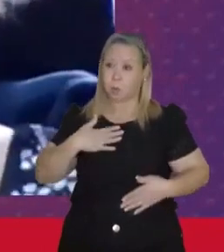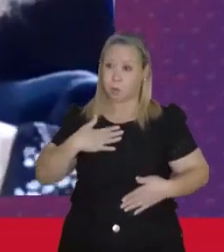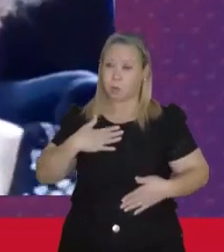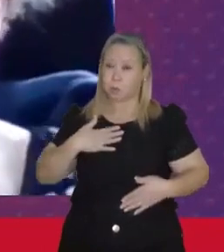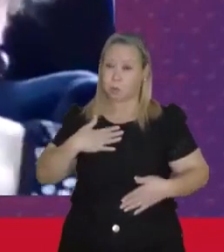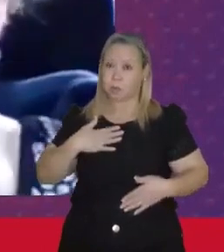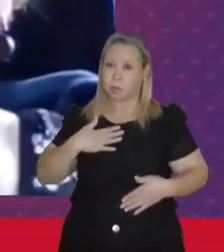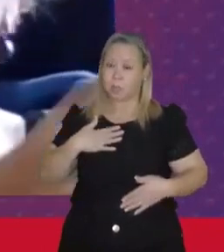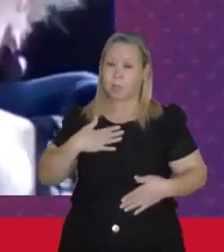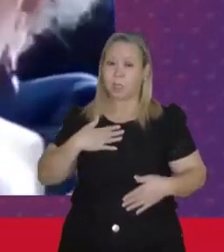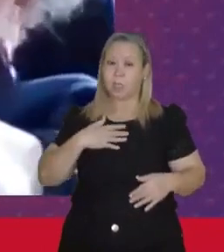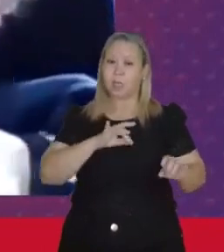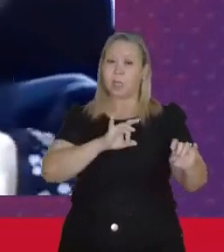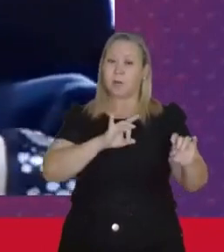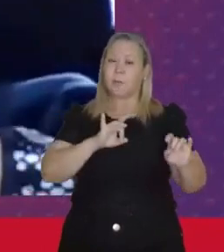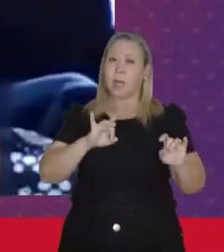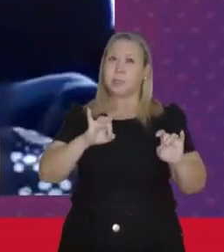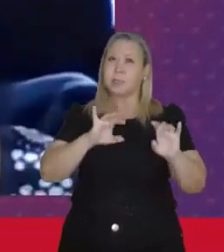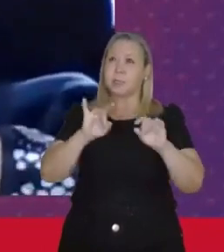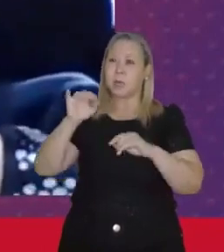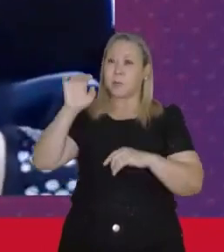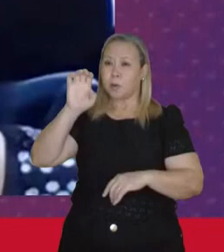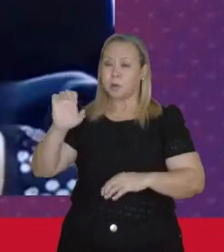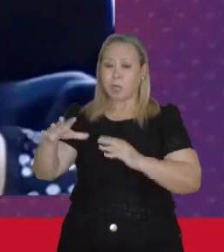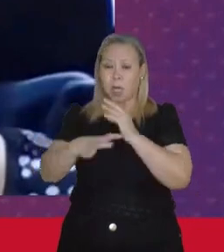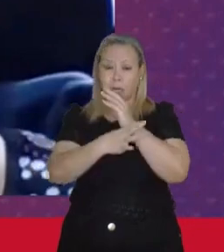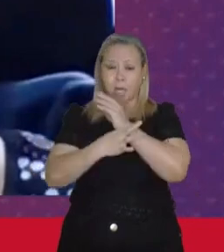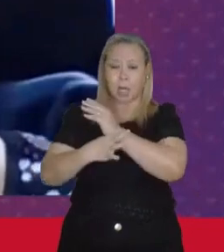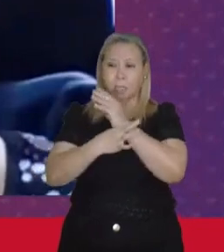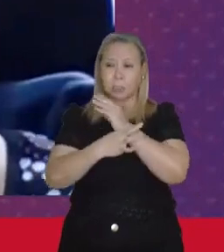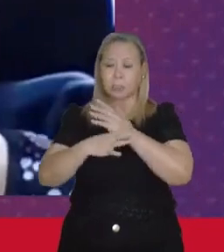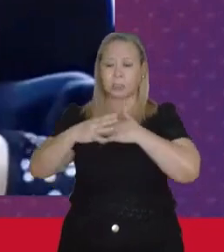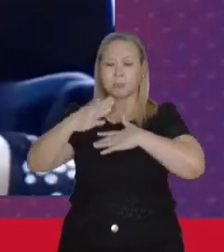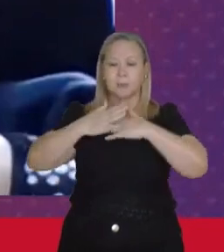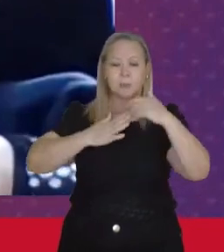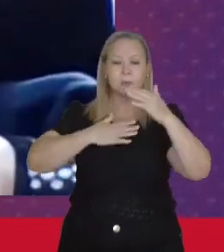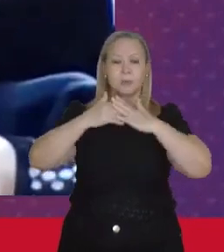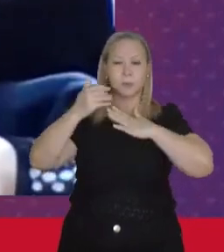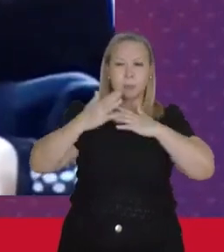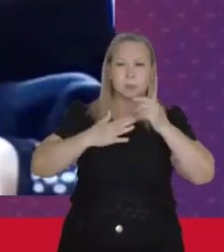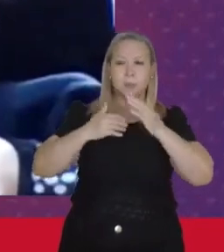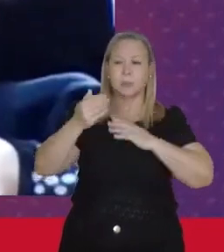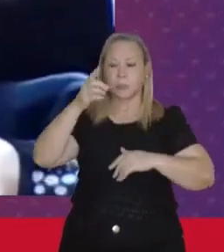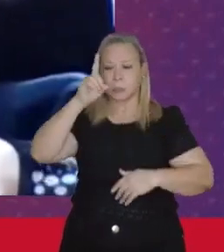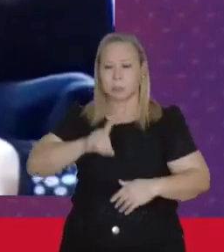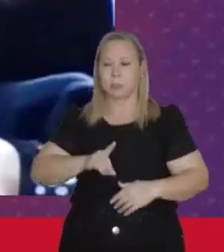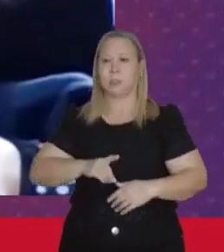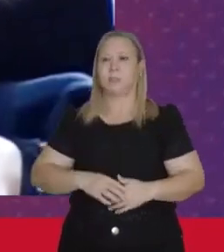mas cabe ao Estado garantir esse exercício desse direito.